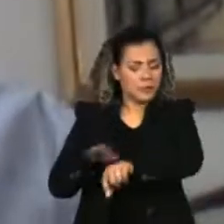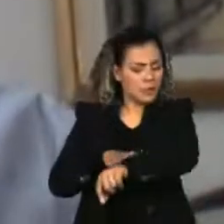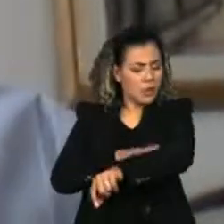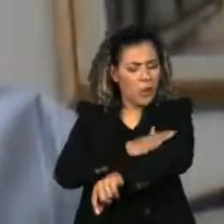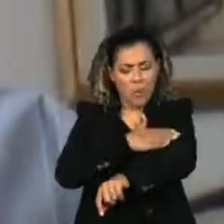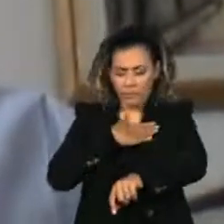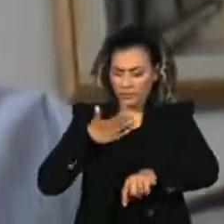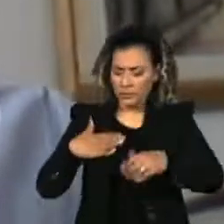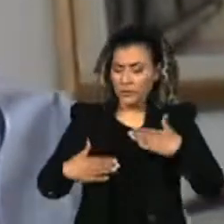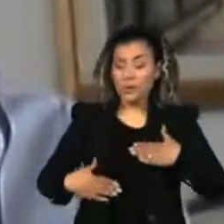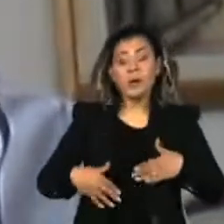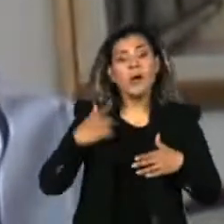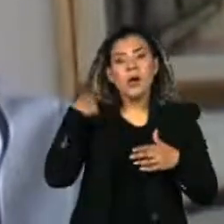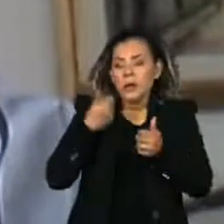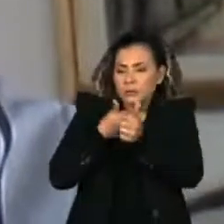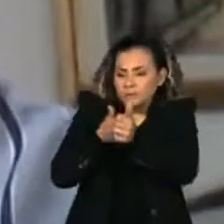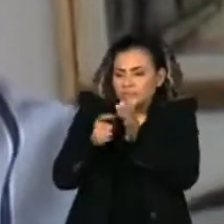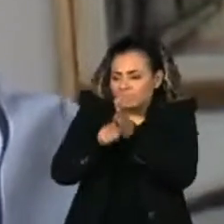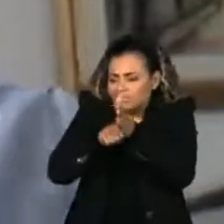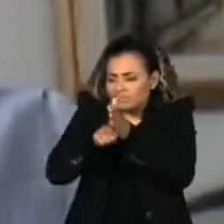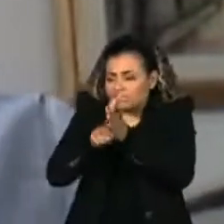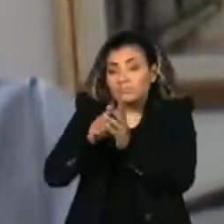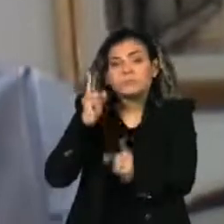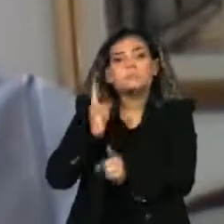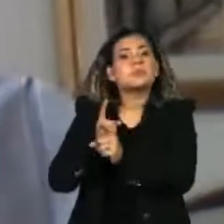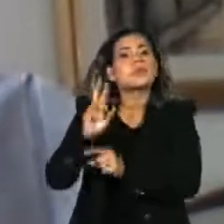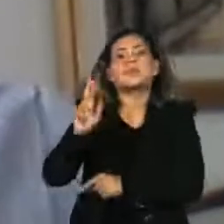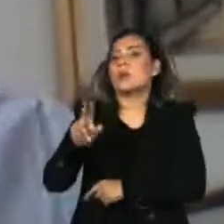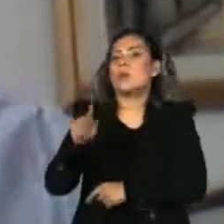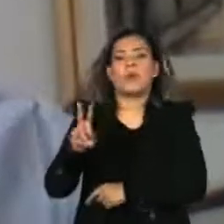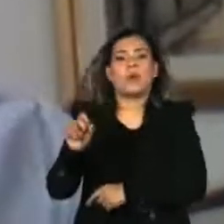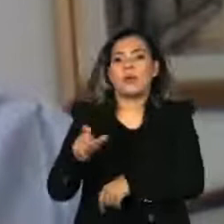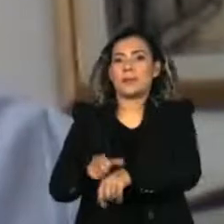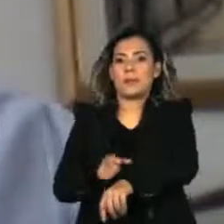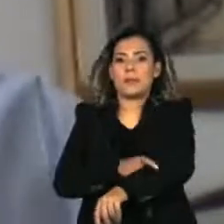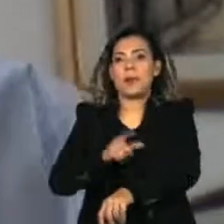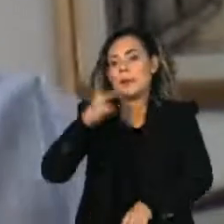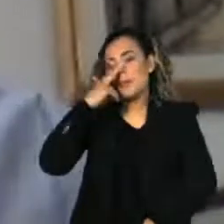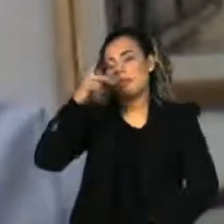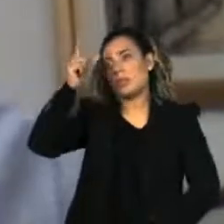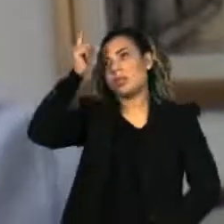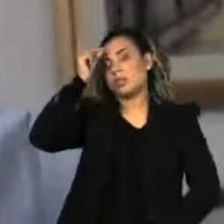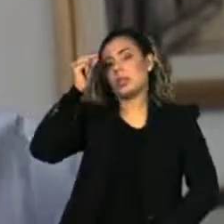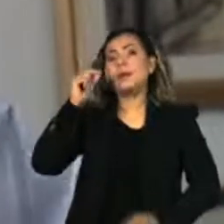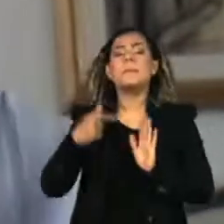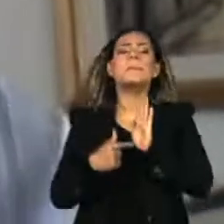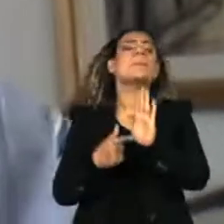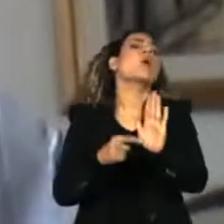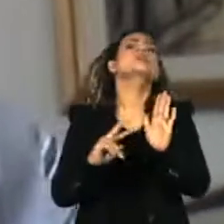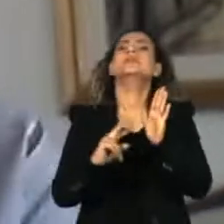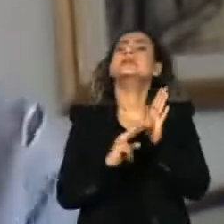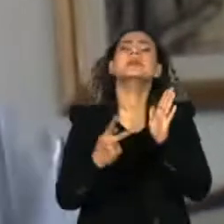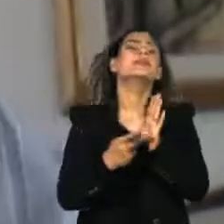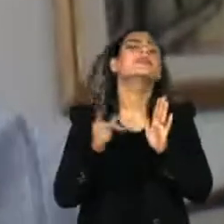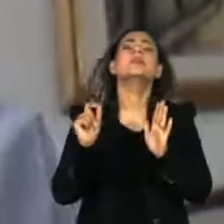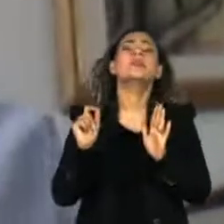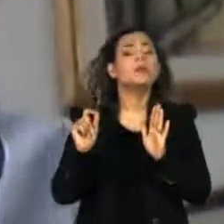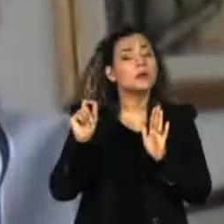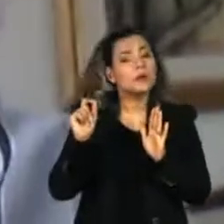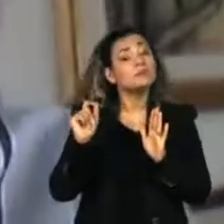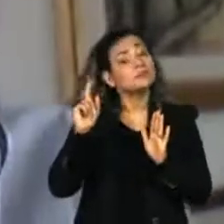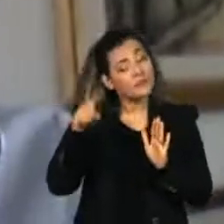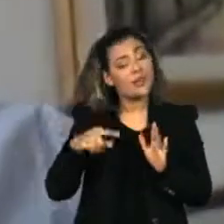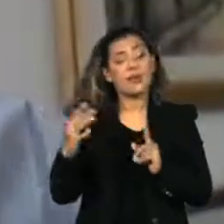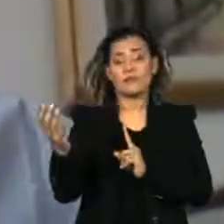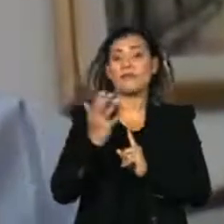e nós fazemos o diagnóstico de que não é vitiligo, o alívio é imenso. Isso mostra para nós o impacto que a